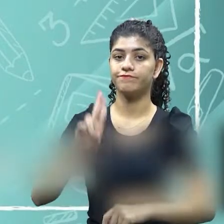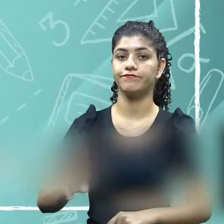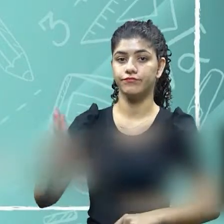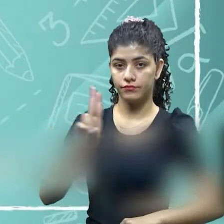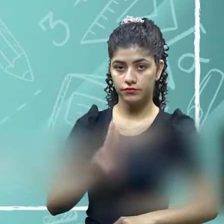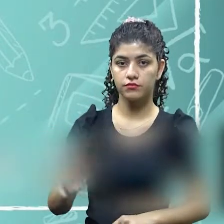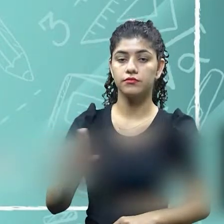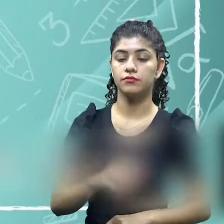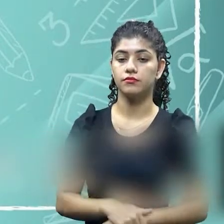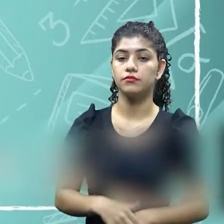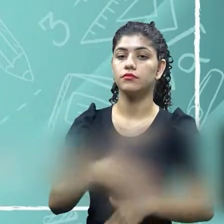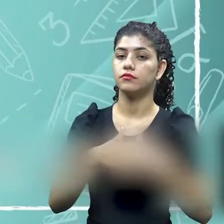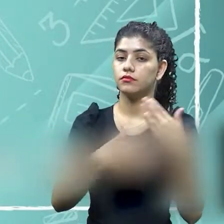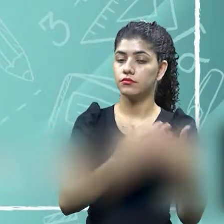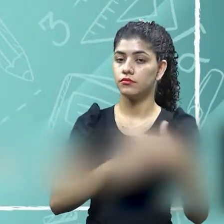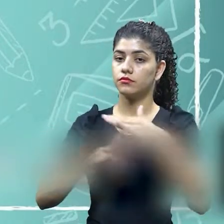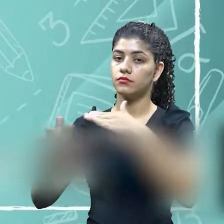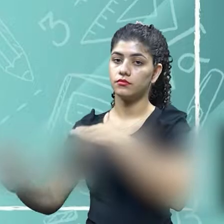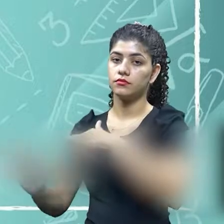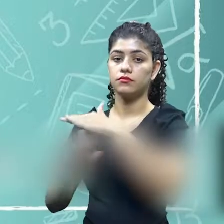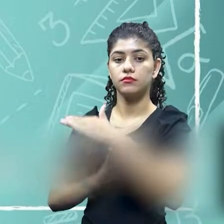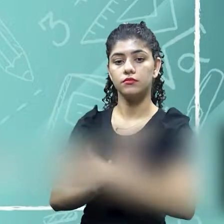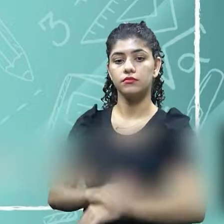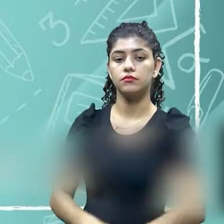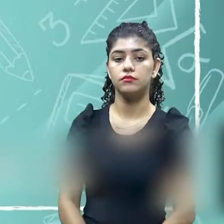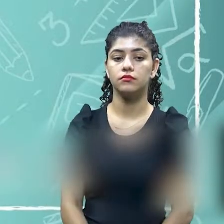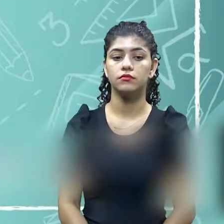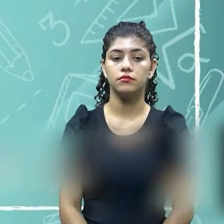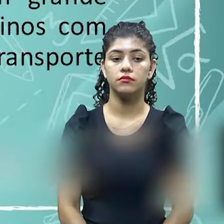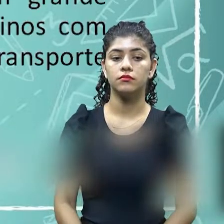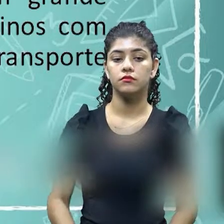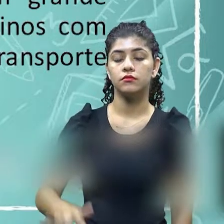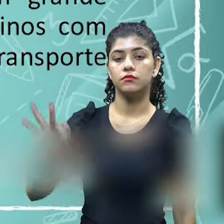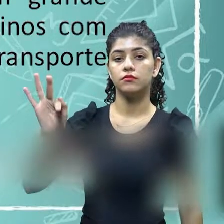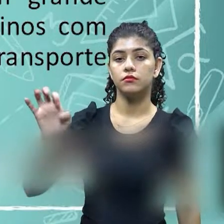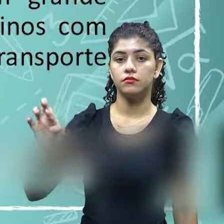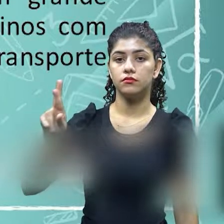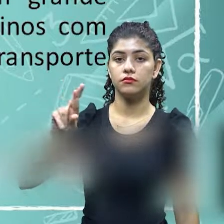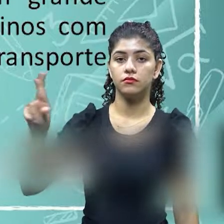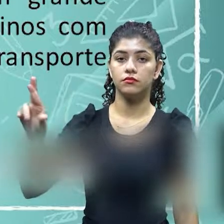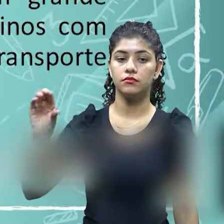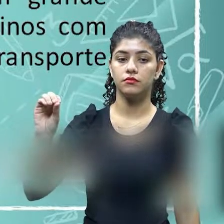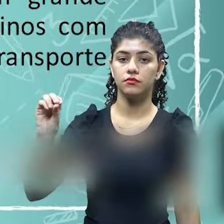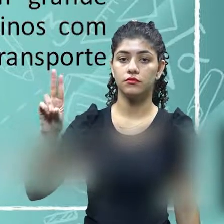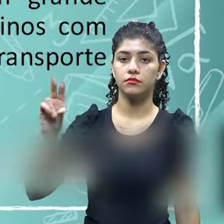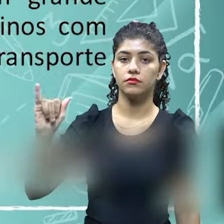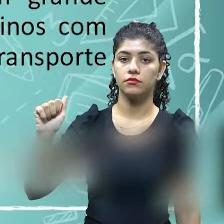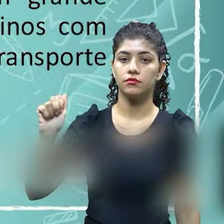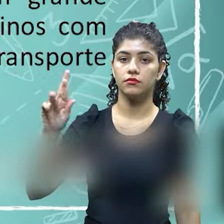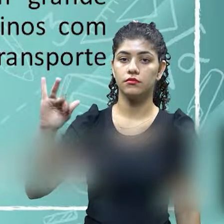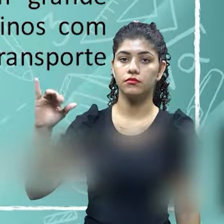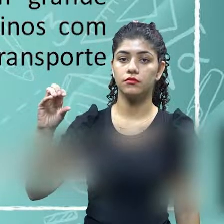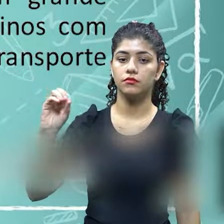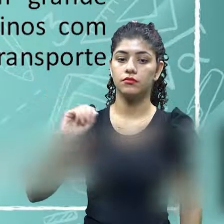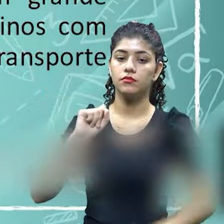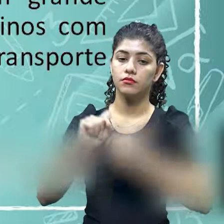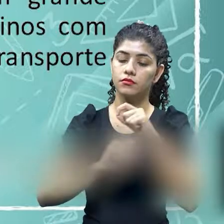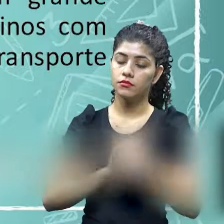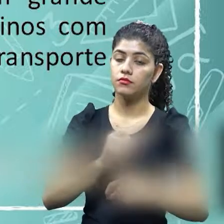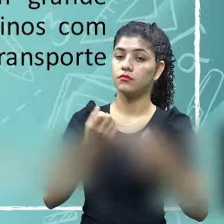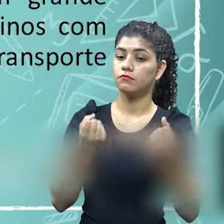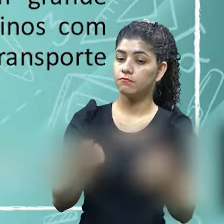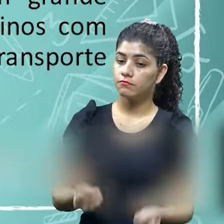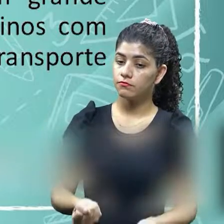é bastante utilizado para o processo de exportação e importação. Ferroviário, recomendado